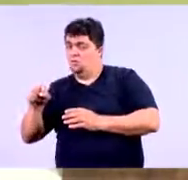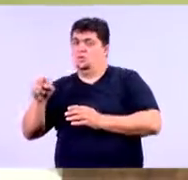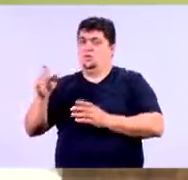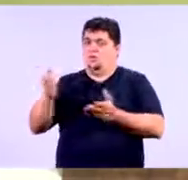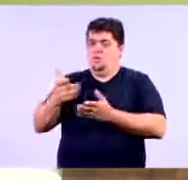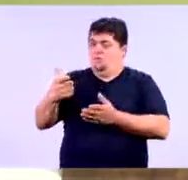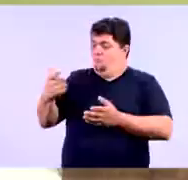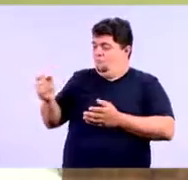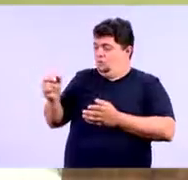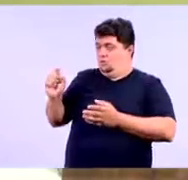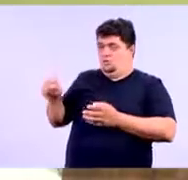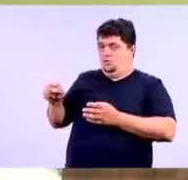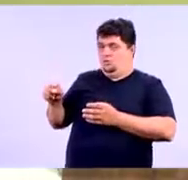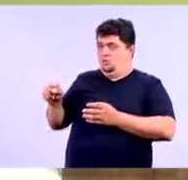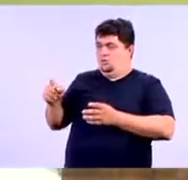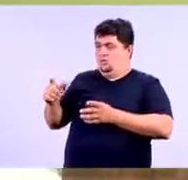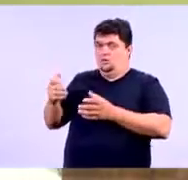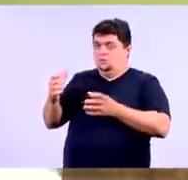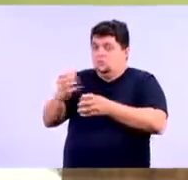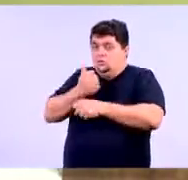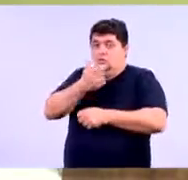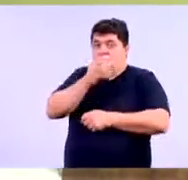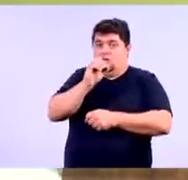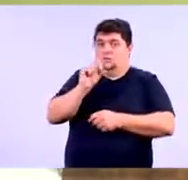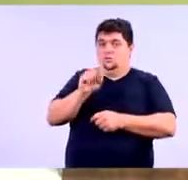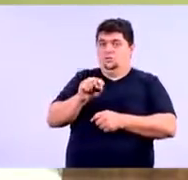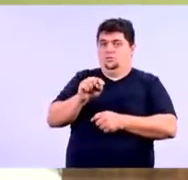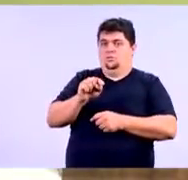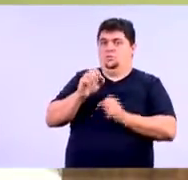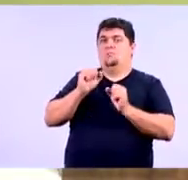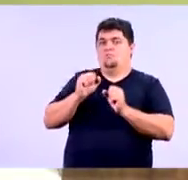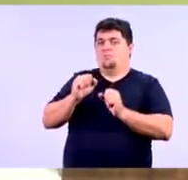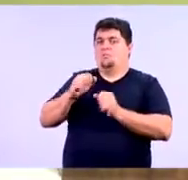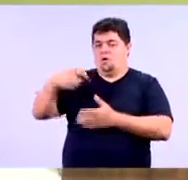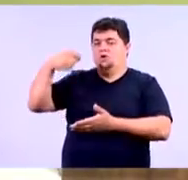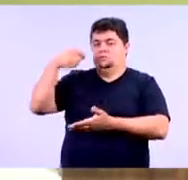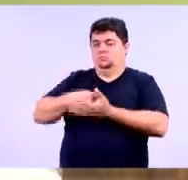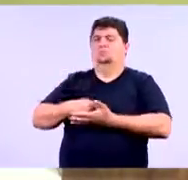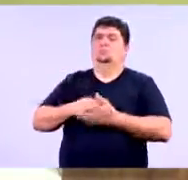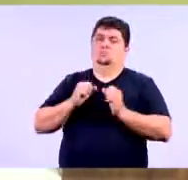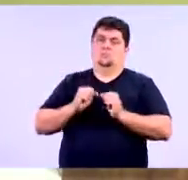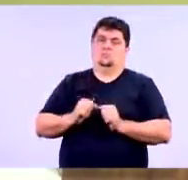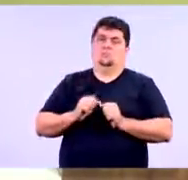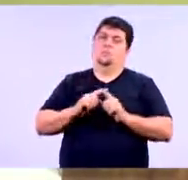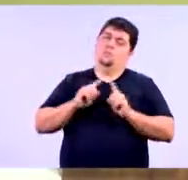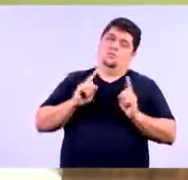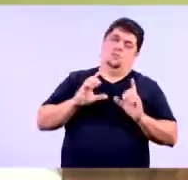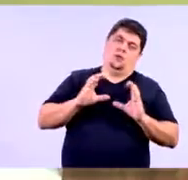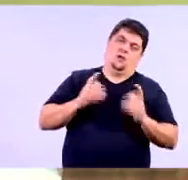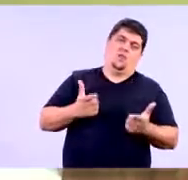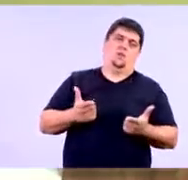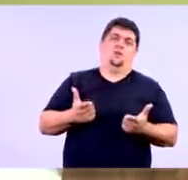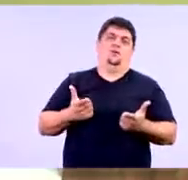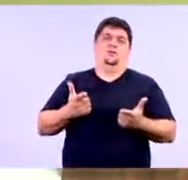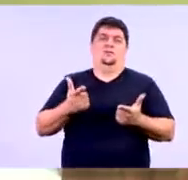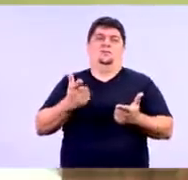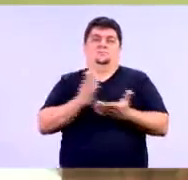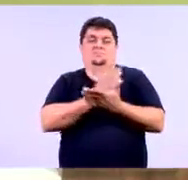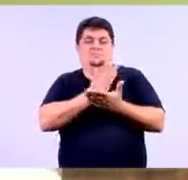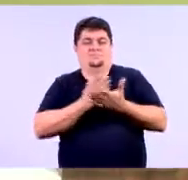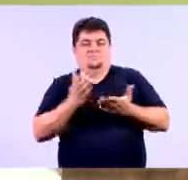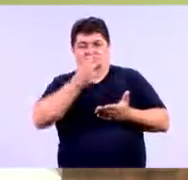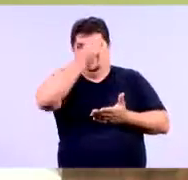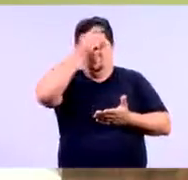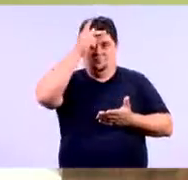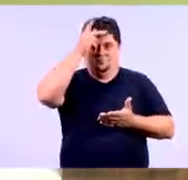vocês vejam que incrementou em 10 mil. Esses 10 mil, eventualmente, ele vai poder ser cobrado. Agora, lógico, isso depende do poder público